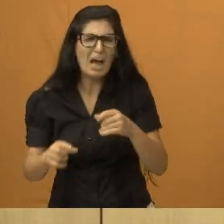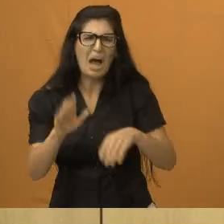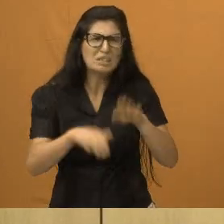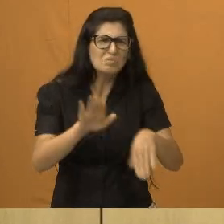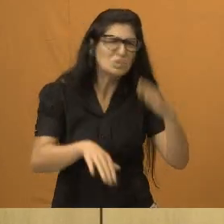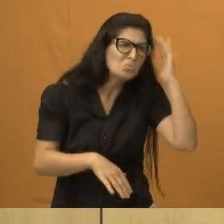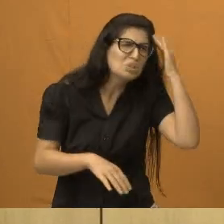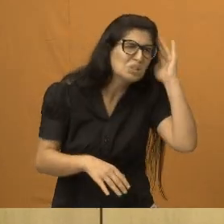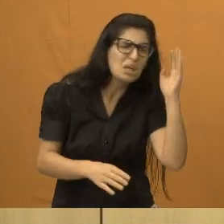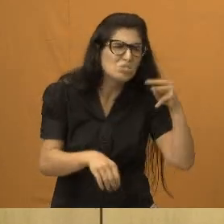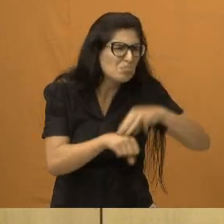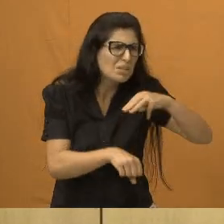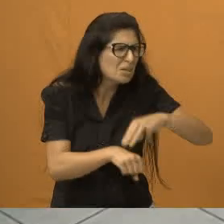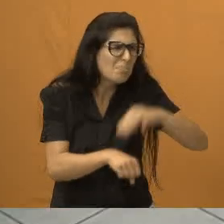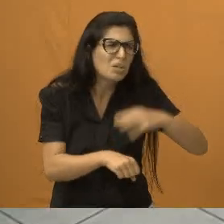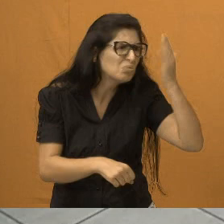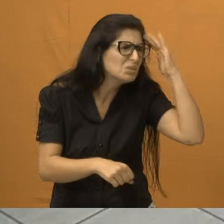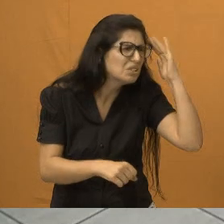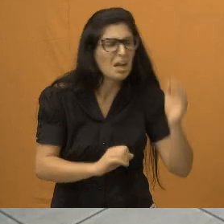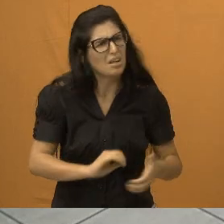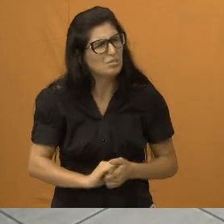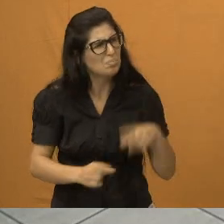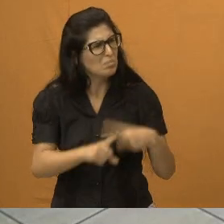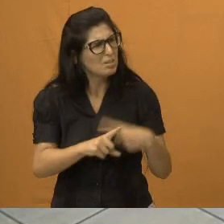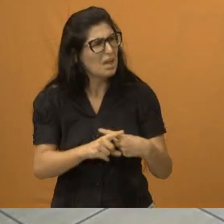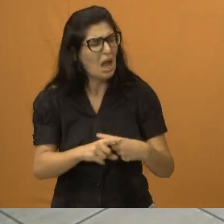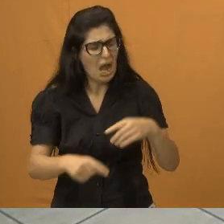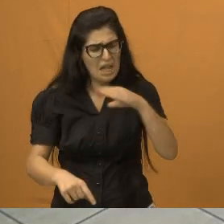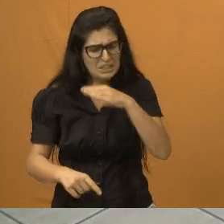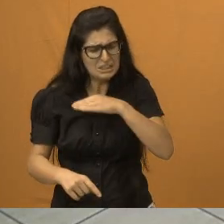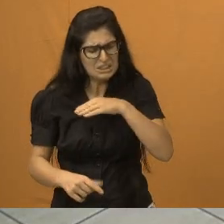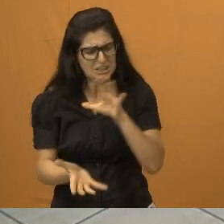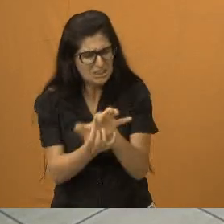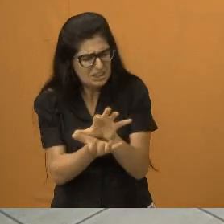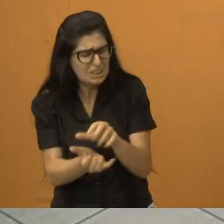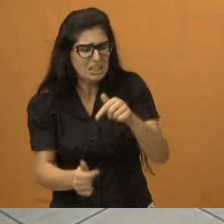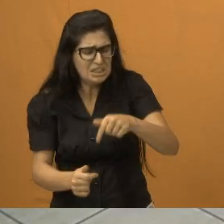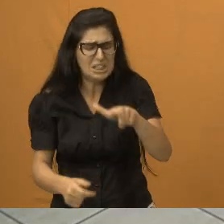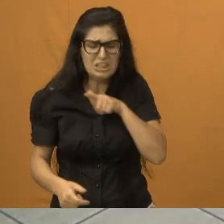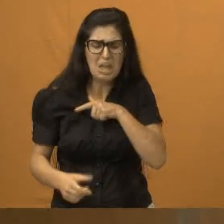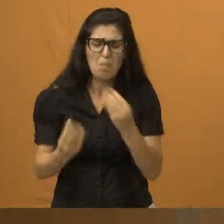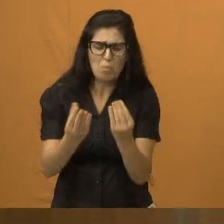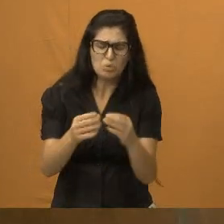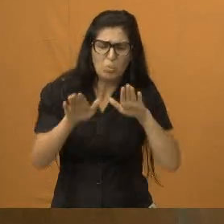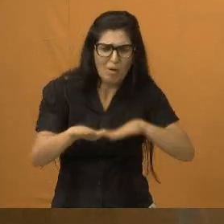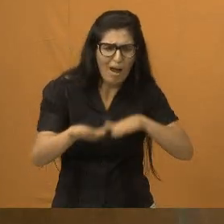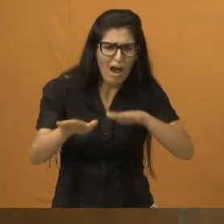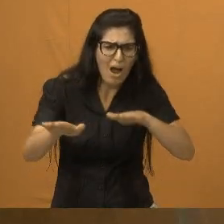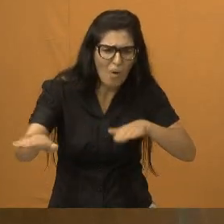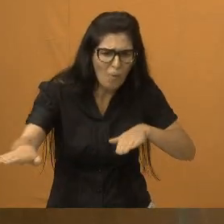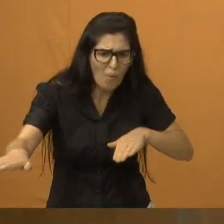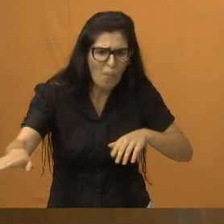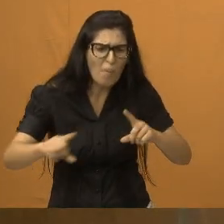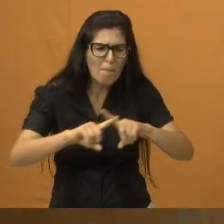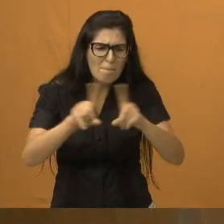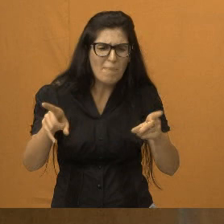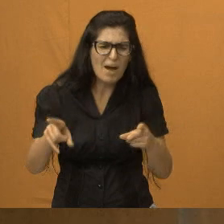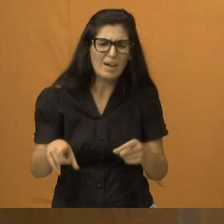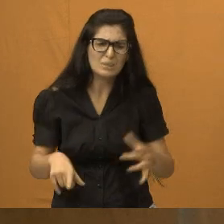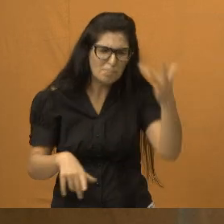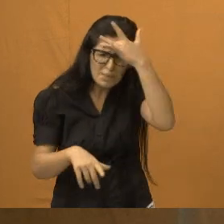essa matemática aí do IPVA. O que eu posso citar na conversa que o Carlos Marco pontuou, no Valmir inicialmente, né, ao